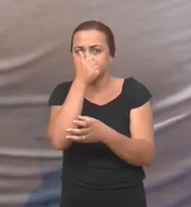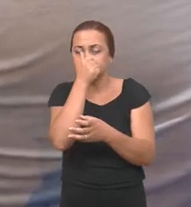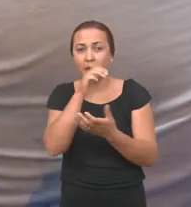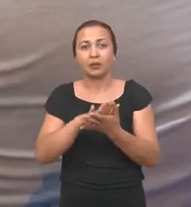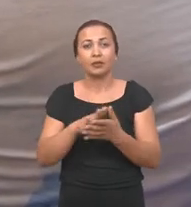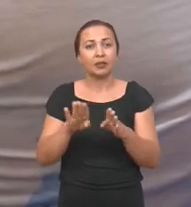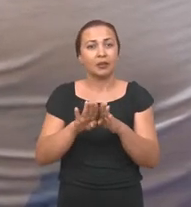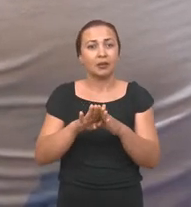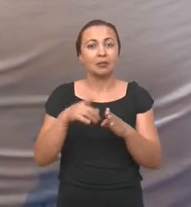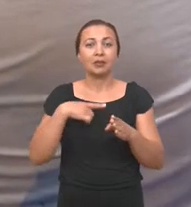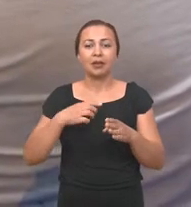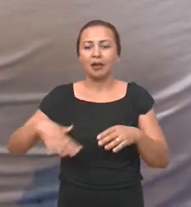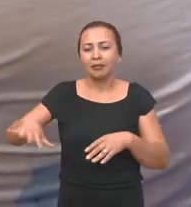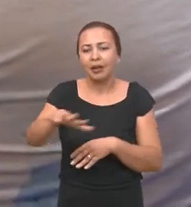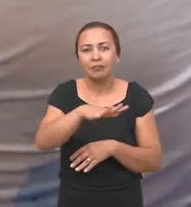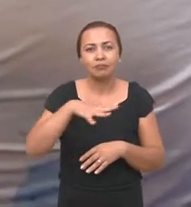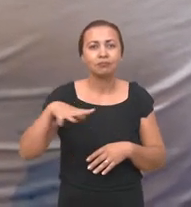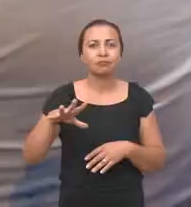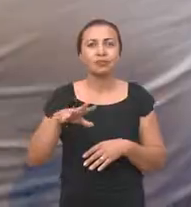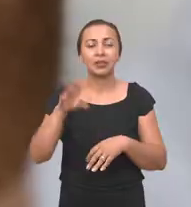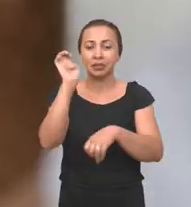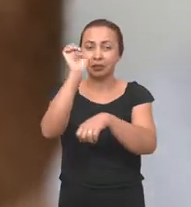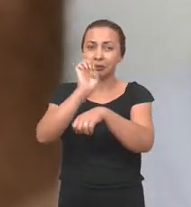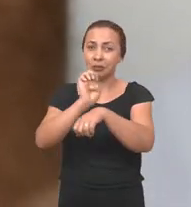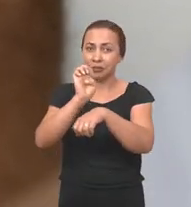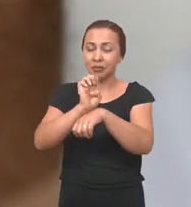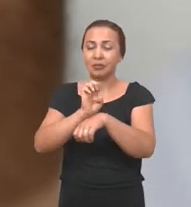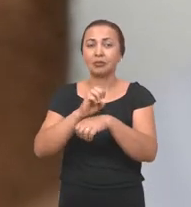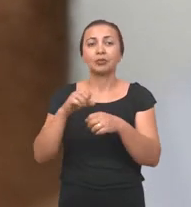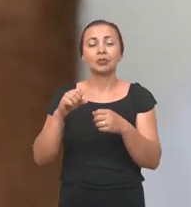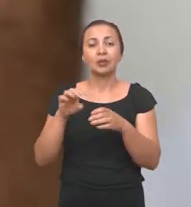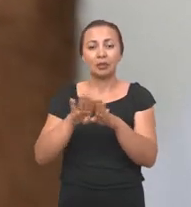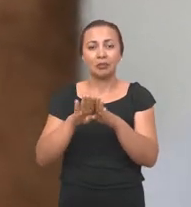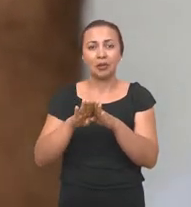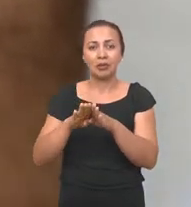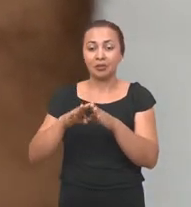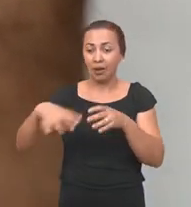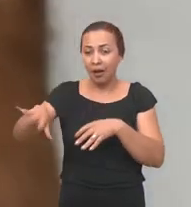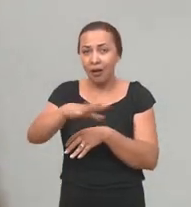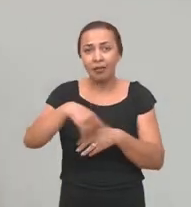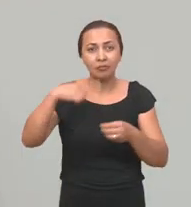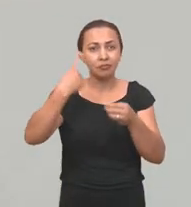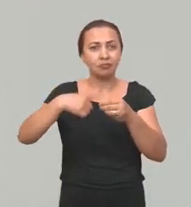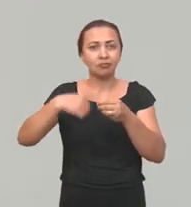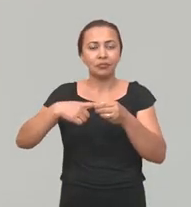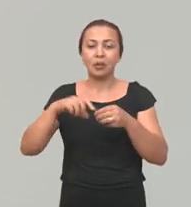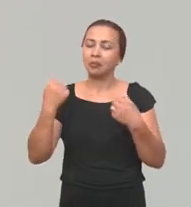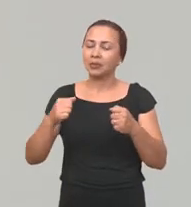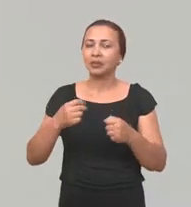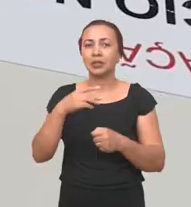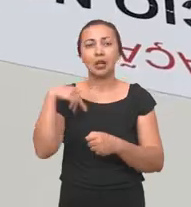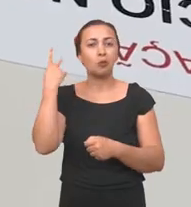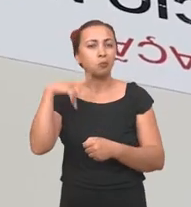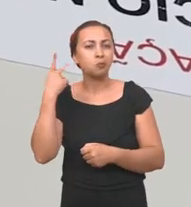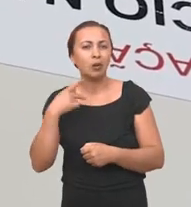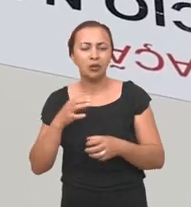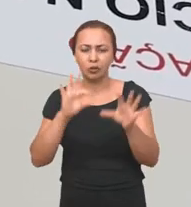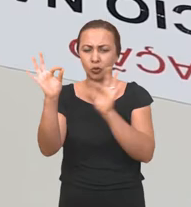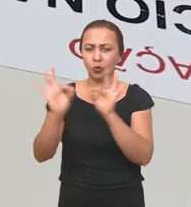que em Sergipe, os maiores aglomerações são nas áreas, no Sergipe, no Brasil, no mundo, nas áreas urbanas. Então, essas políticas